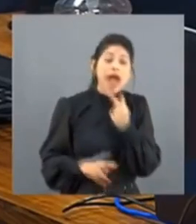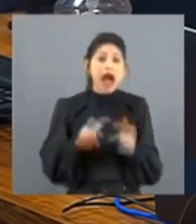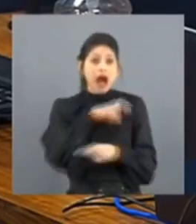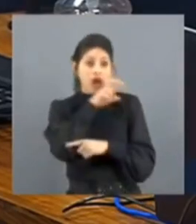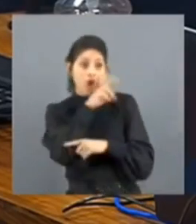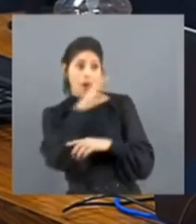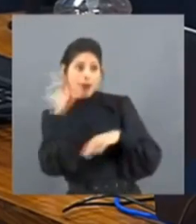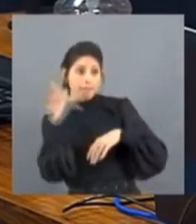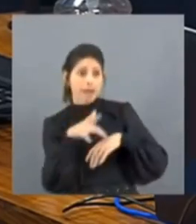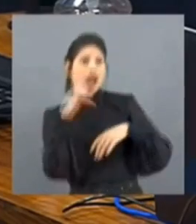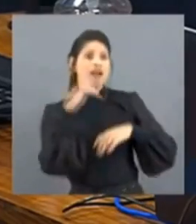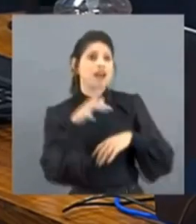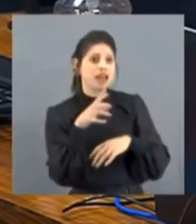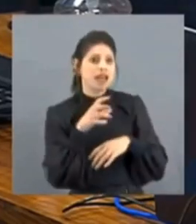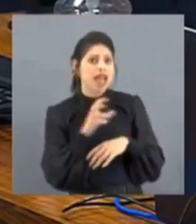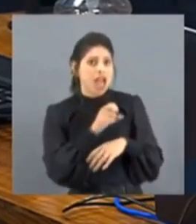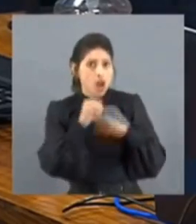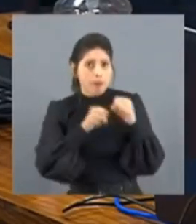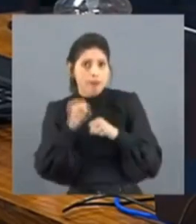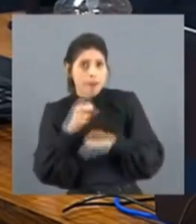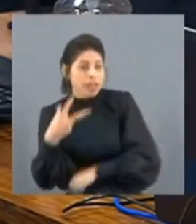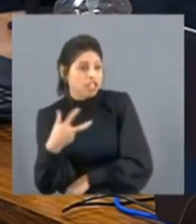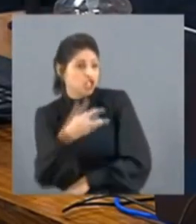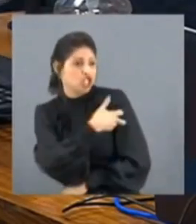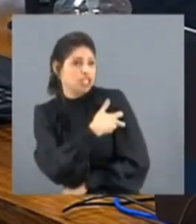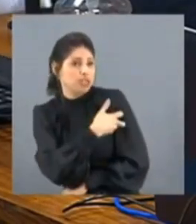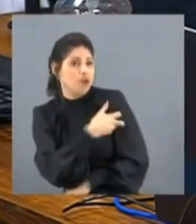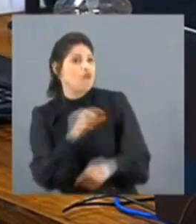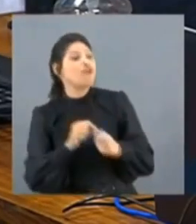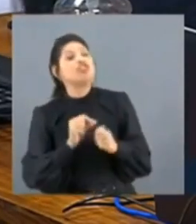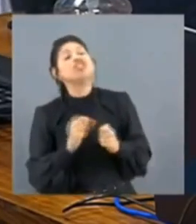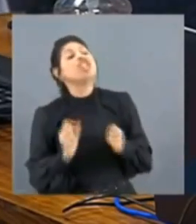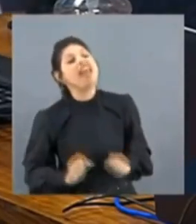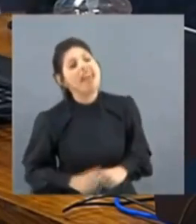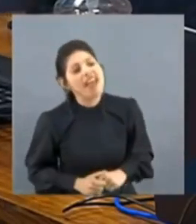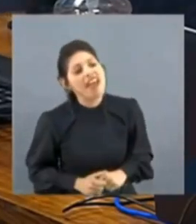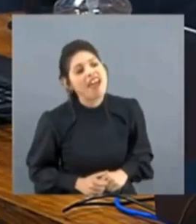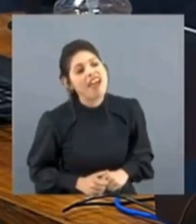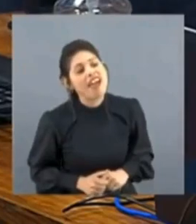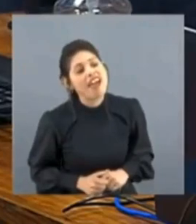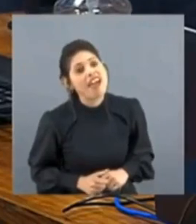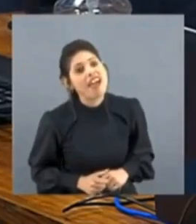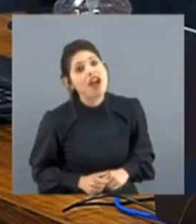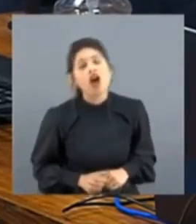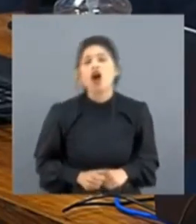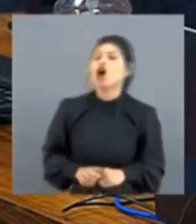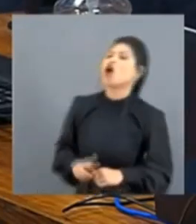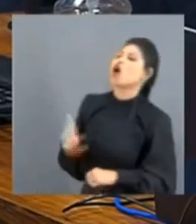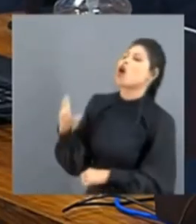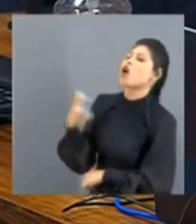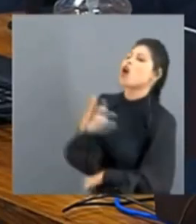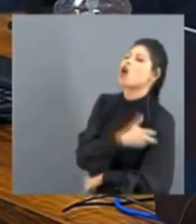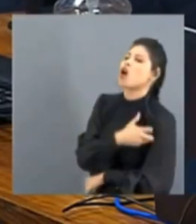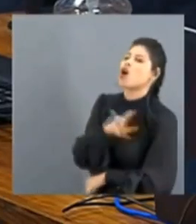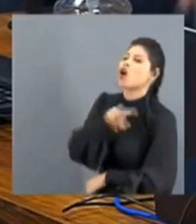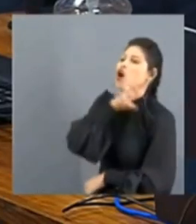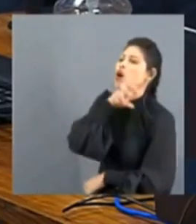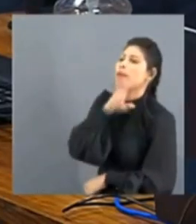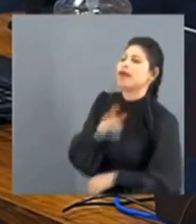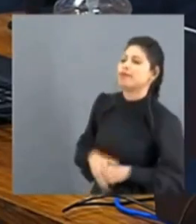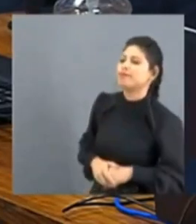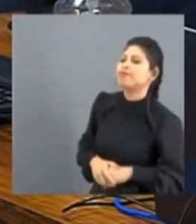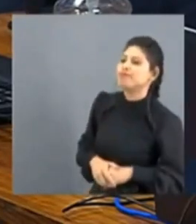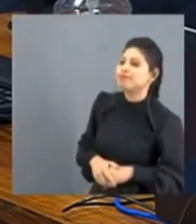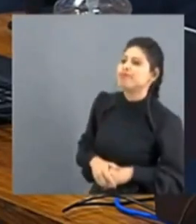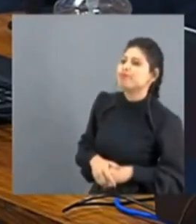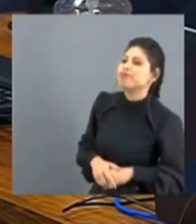quando ele corre para tomar uma injeção, aquela injeção foi feita de quê? De cobra. Então, você só pode matar alguma coisa com o